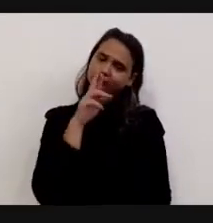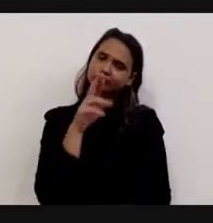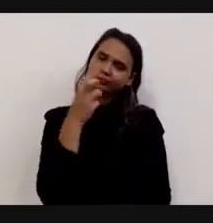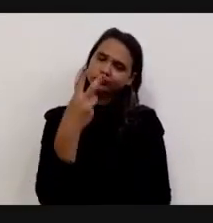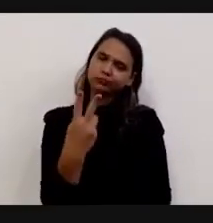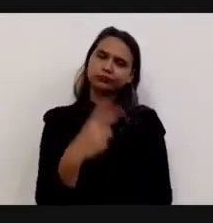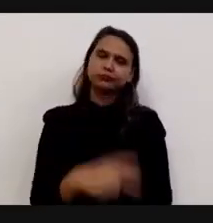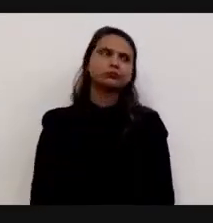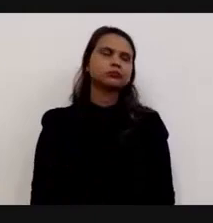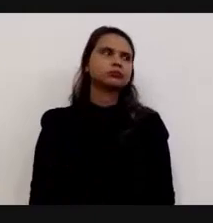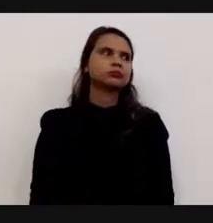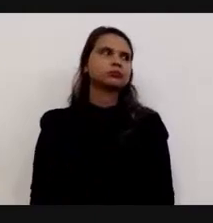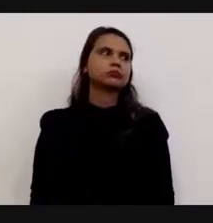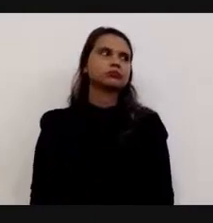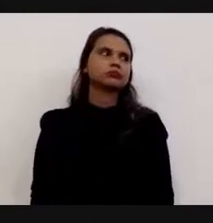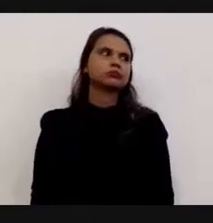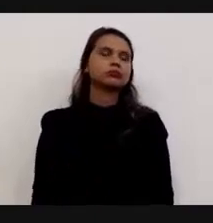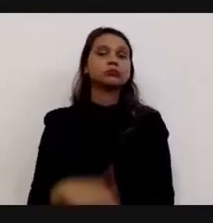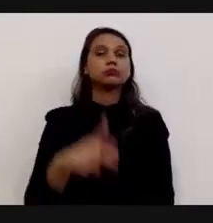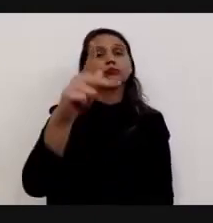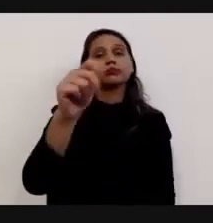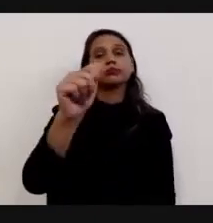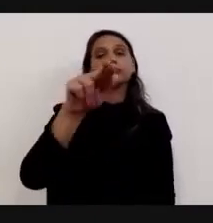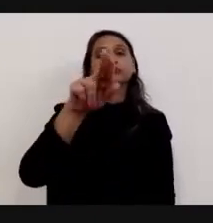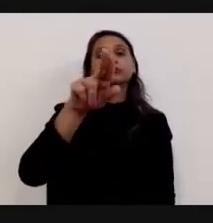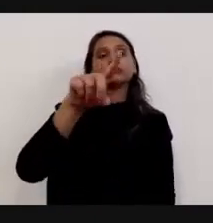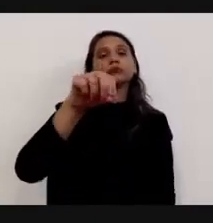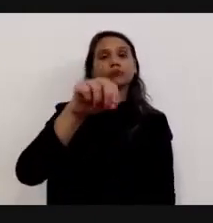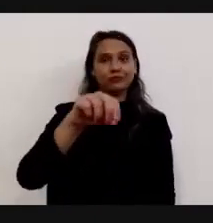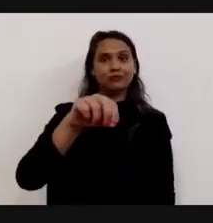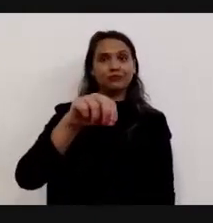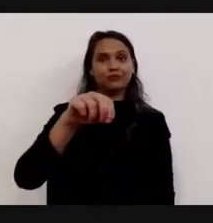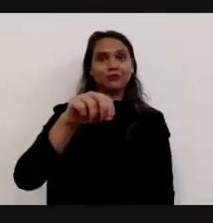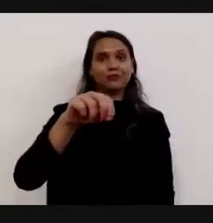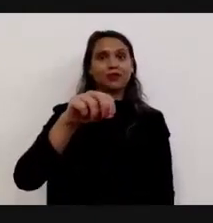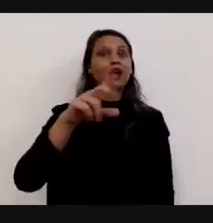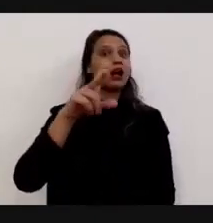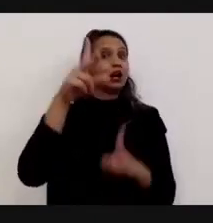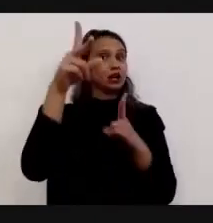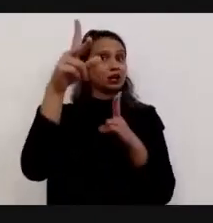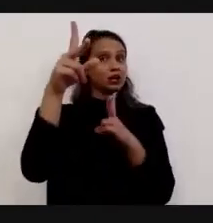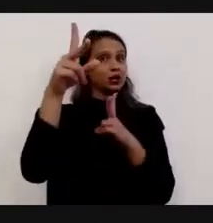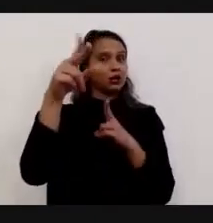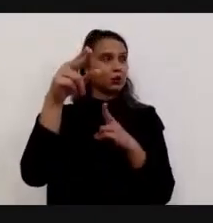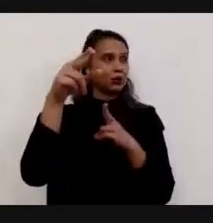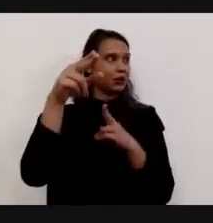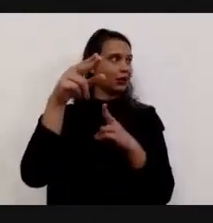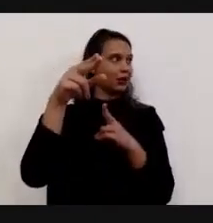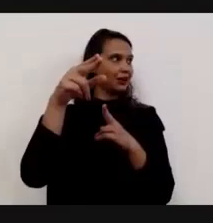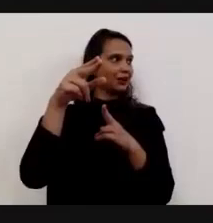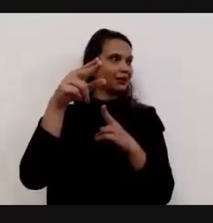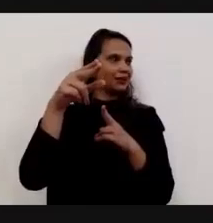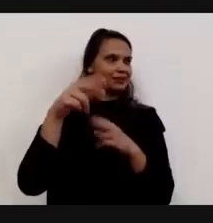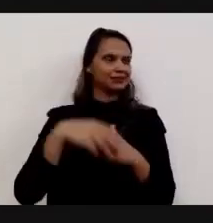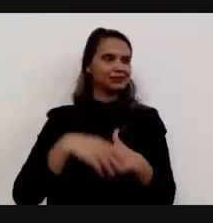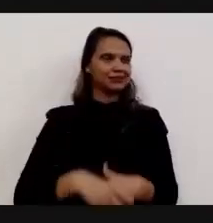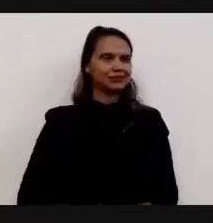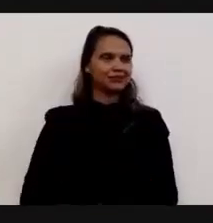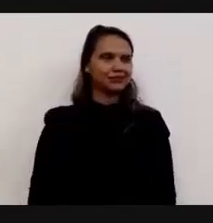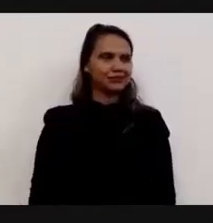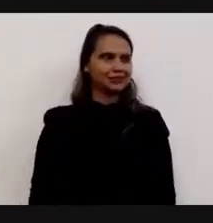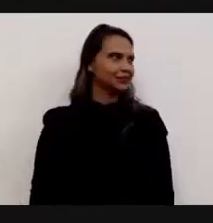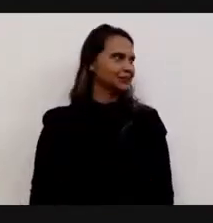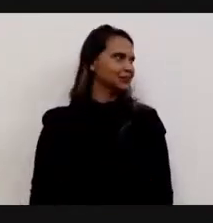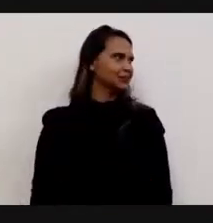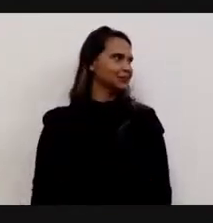Bom, vamos lá. É o Paulo Corrêa que formulou. Meu xará. Ah, você? Ah, legal. Eu achei que era o outro Paulo.